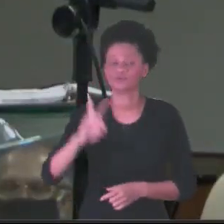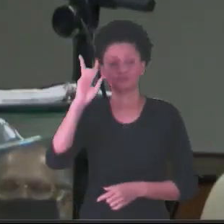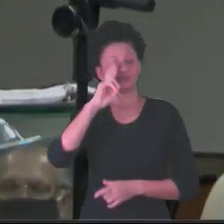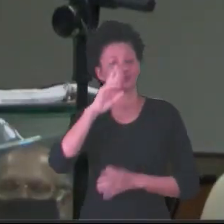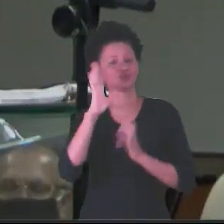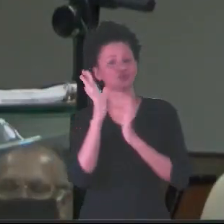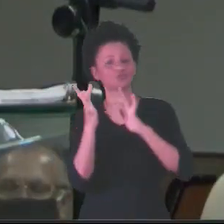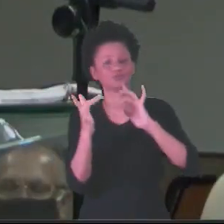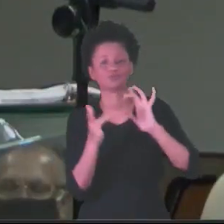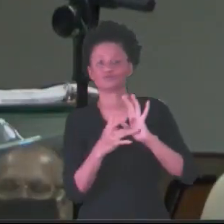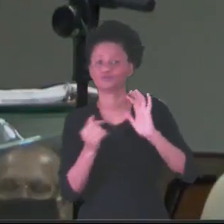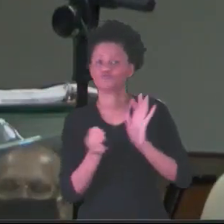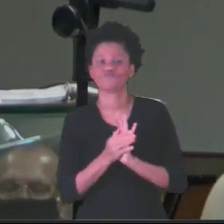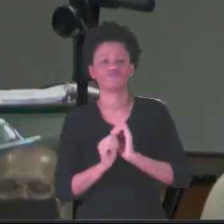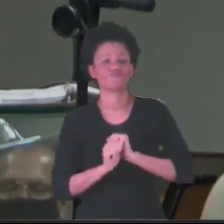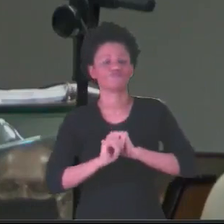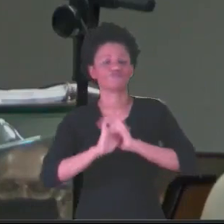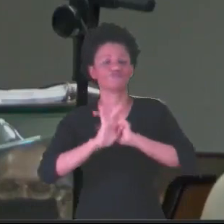seja glorificado